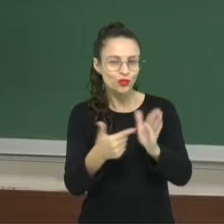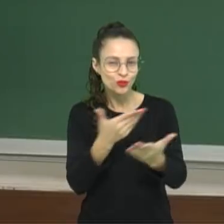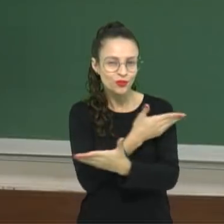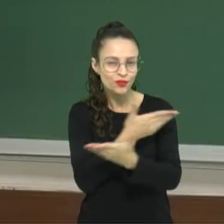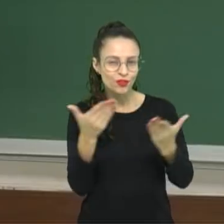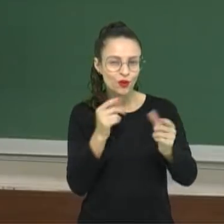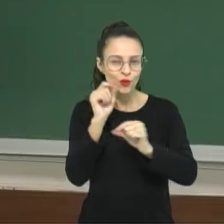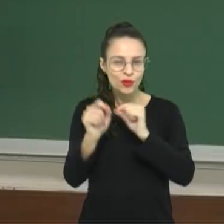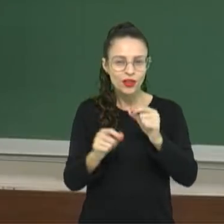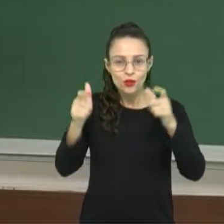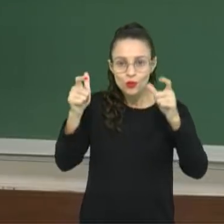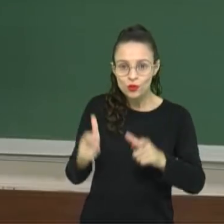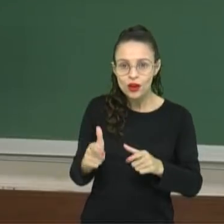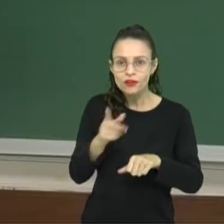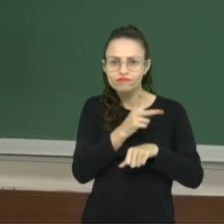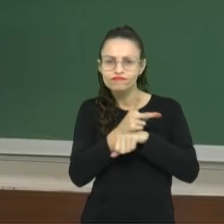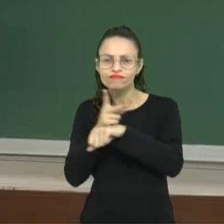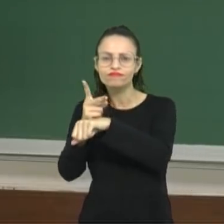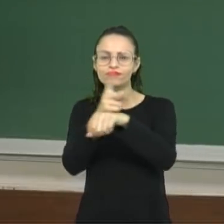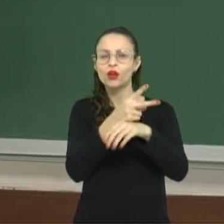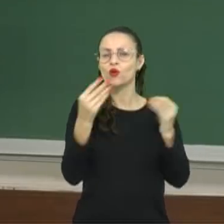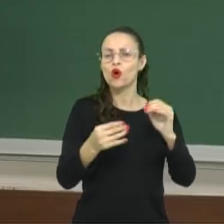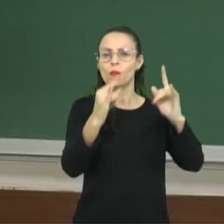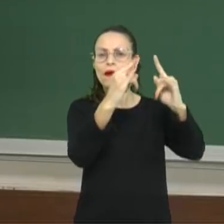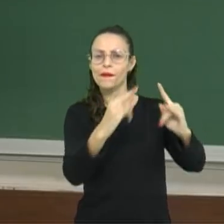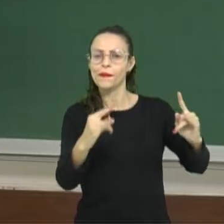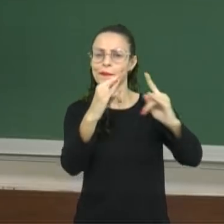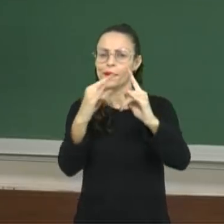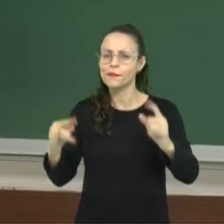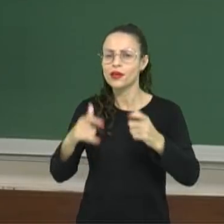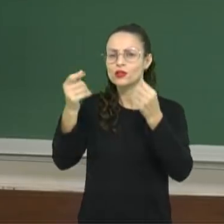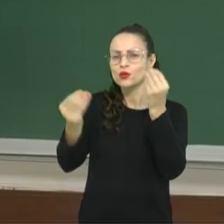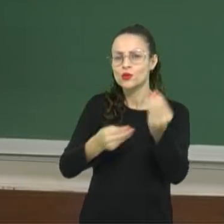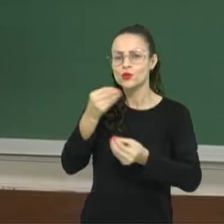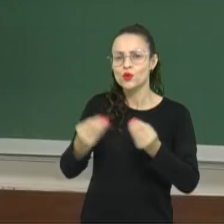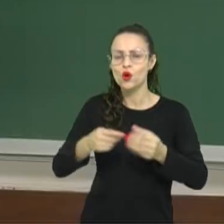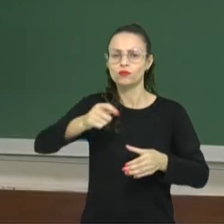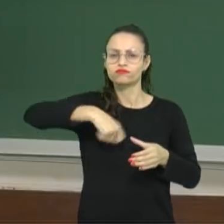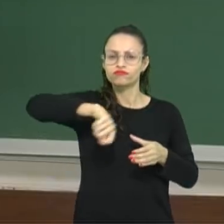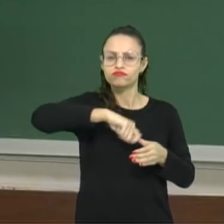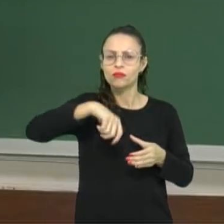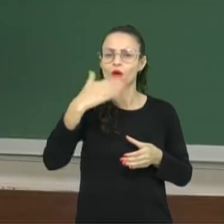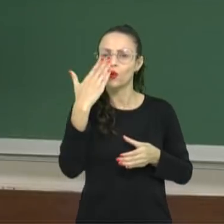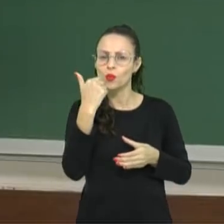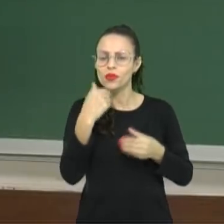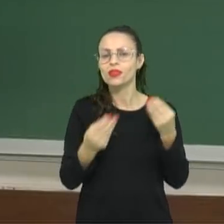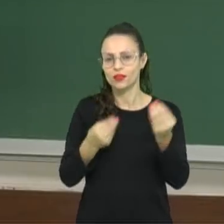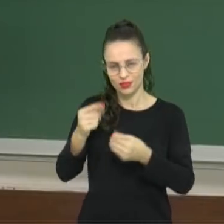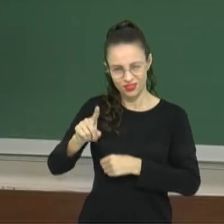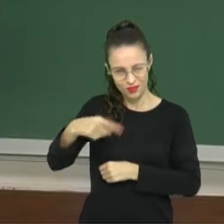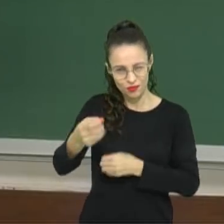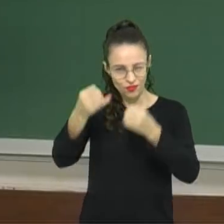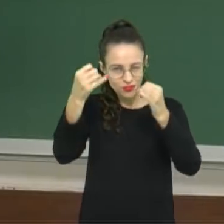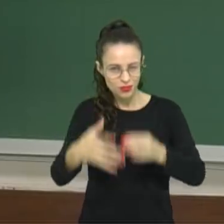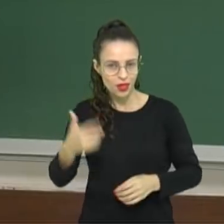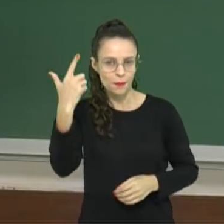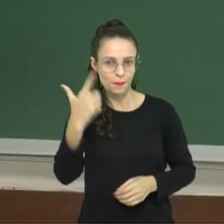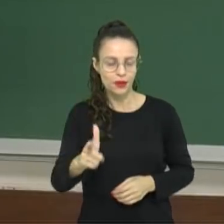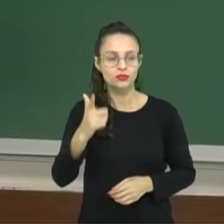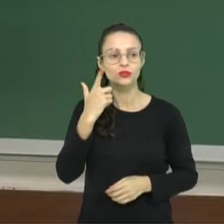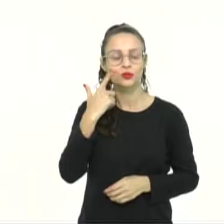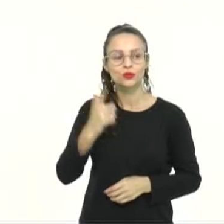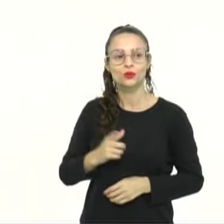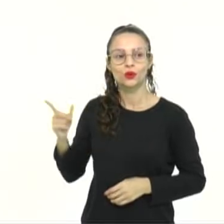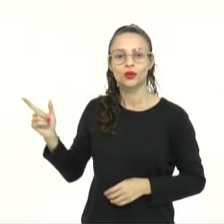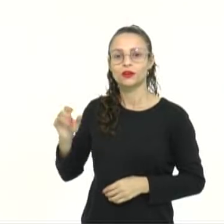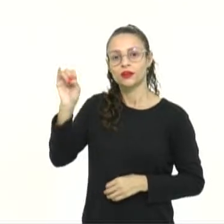lá no lugar onde nós gravamos justamente essa ideia de como era um acampamento, como eles faziam a comida e depois a gente vai ver um pouco mais a respeito. Então aqui